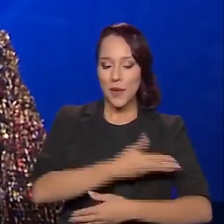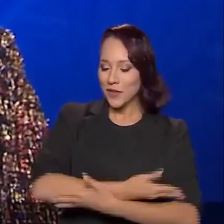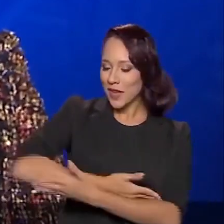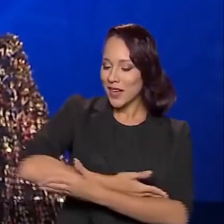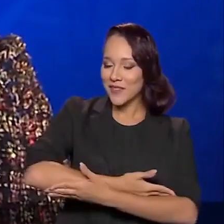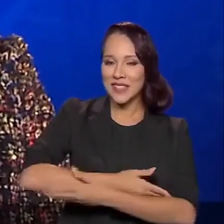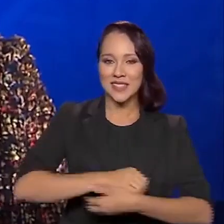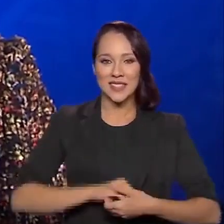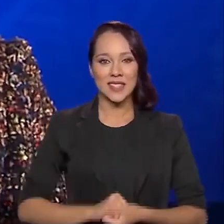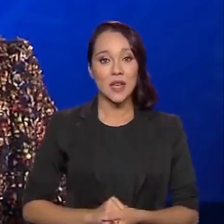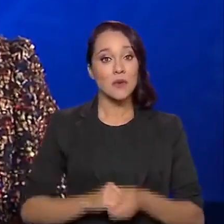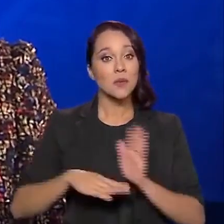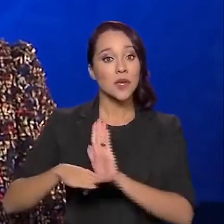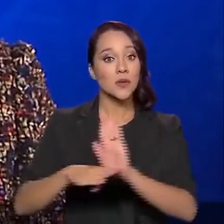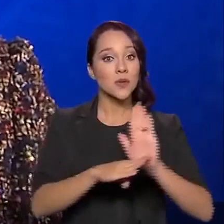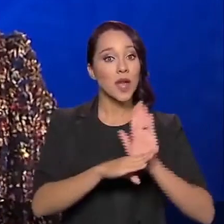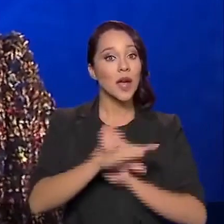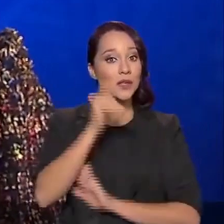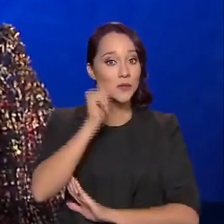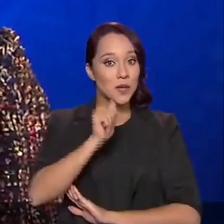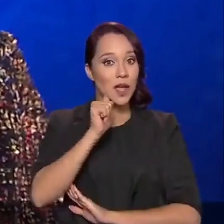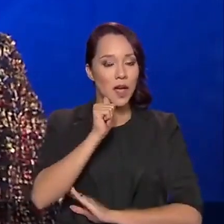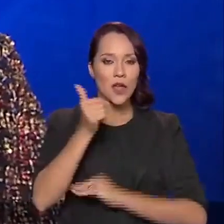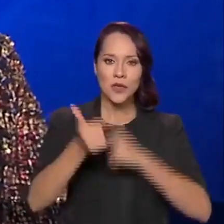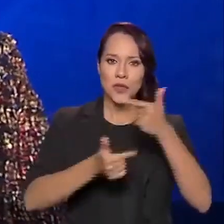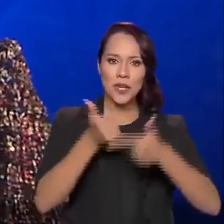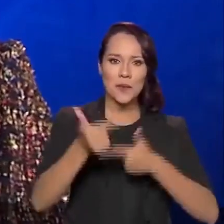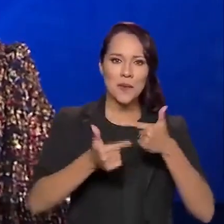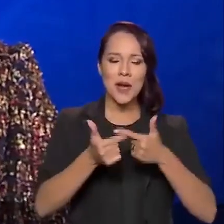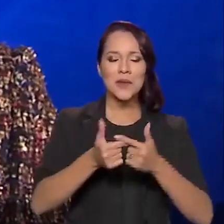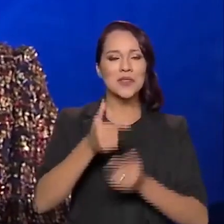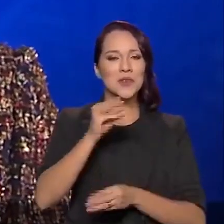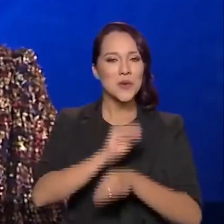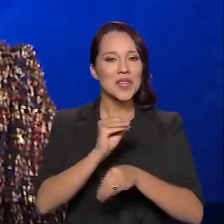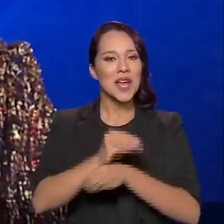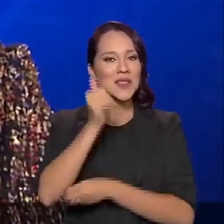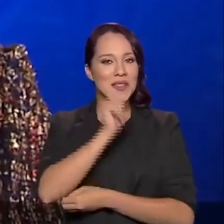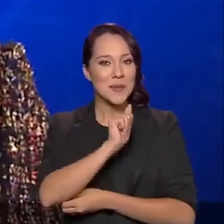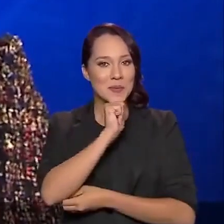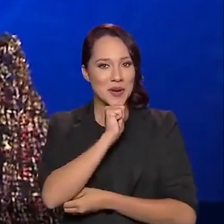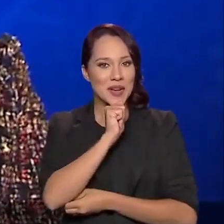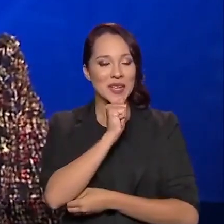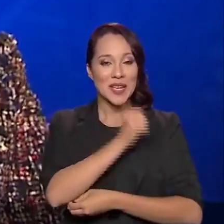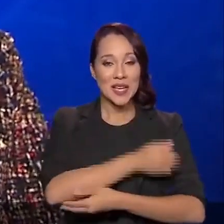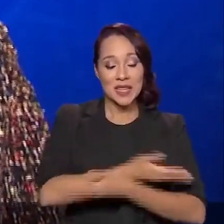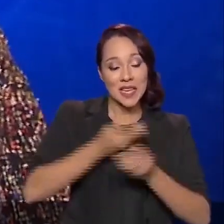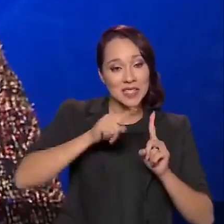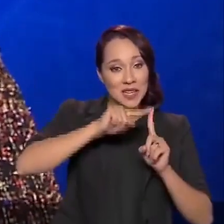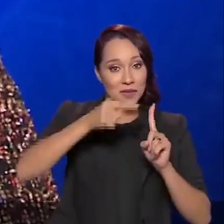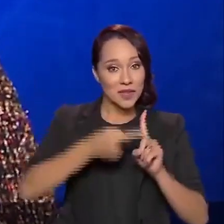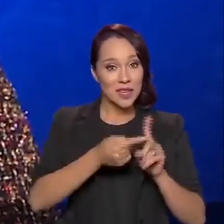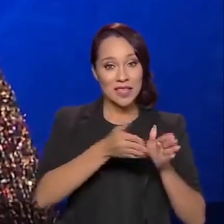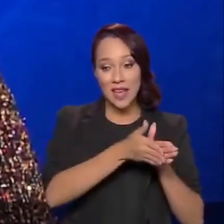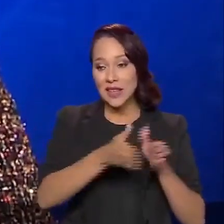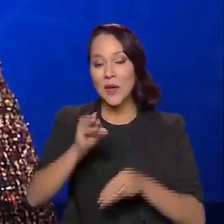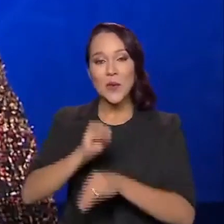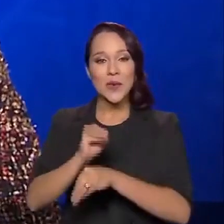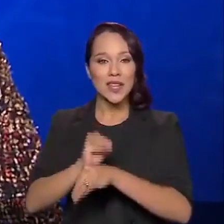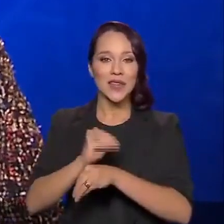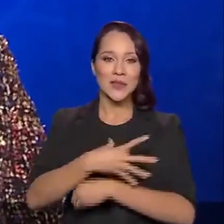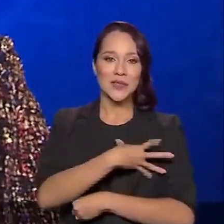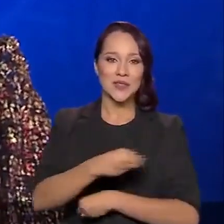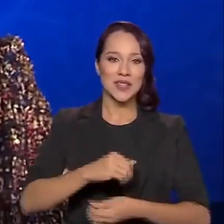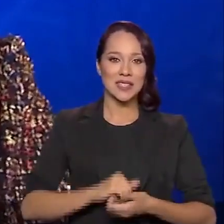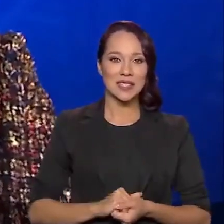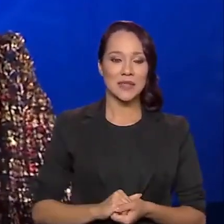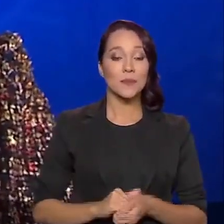maternidade. Vamos auxiliar as mulheres no exercício integral da maternidade, desde a concepção até o cuidado com os